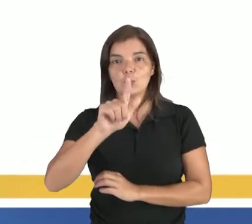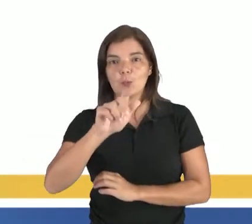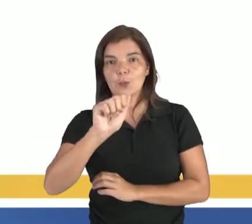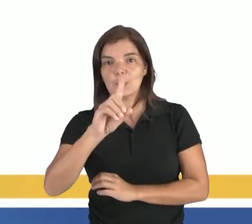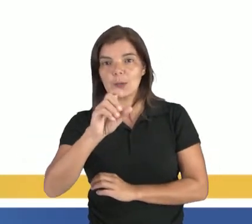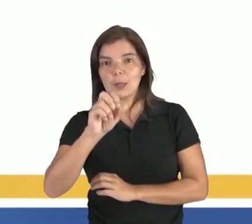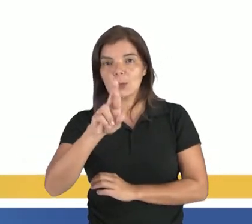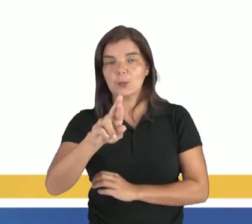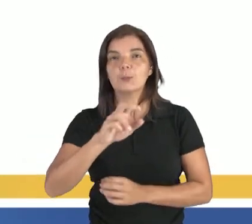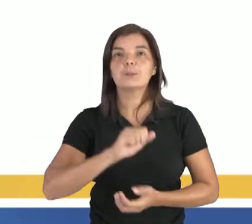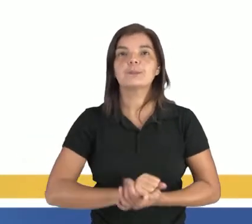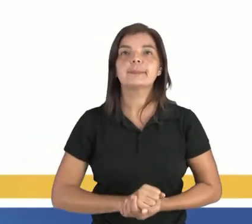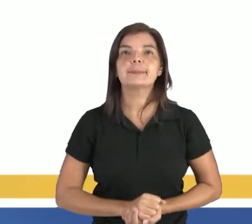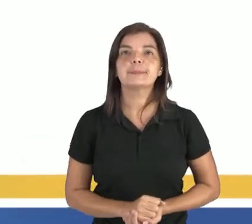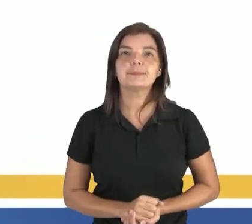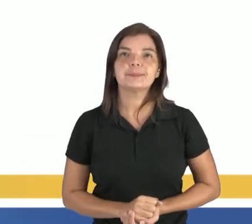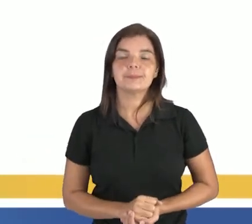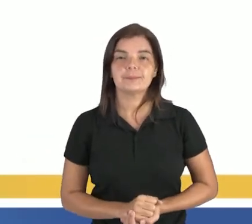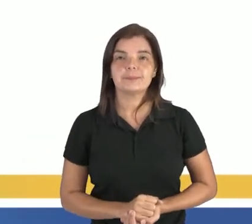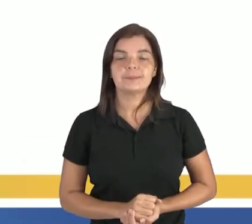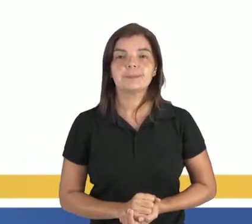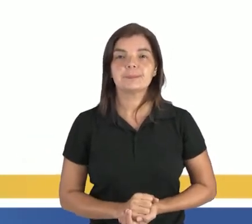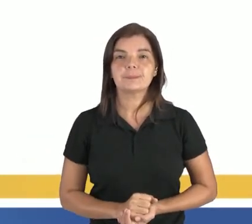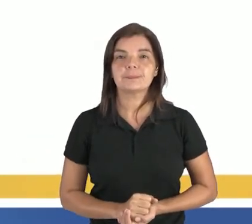futebol. Engineer,